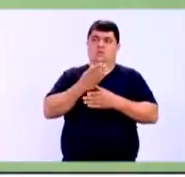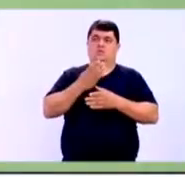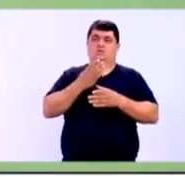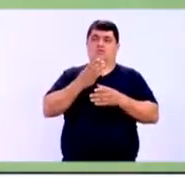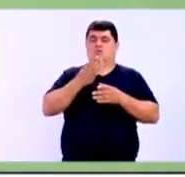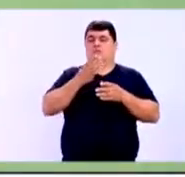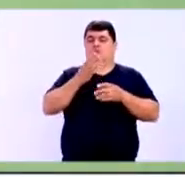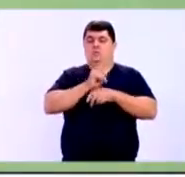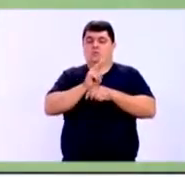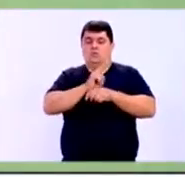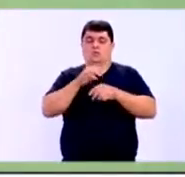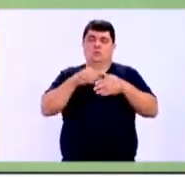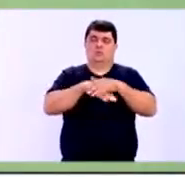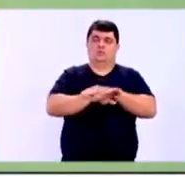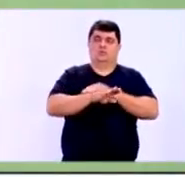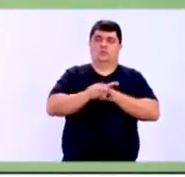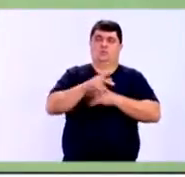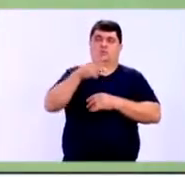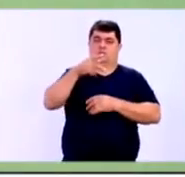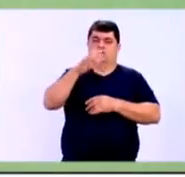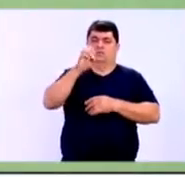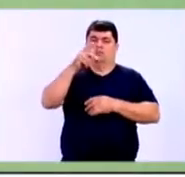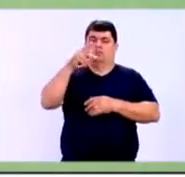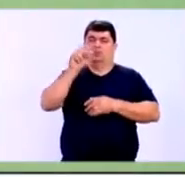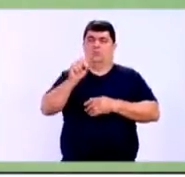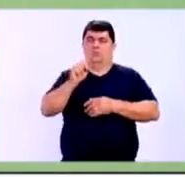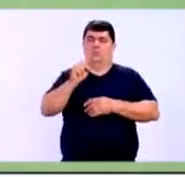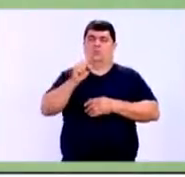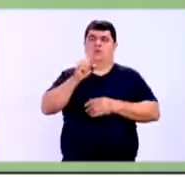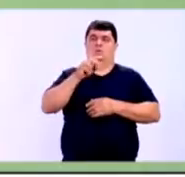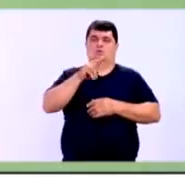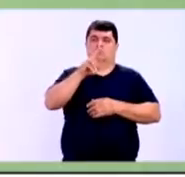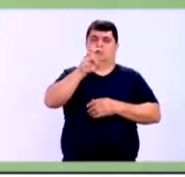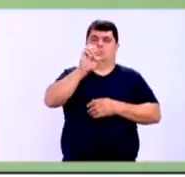estoque pelos métodos PEPS, WEPS,